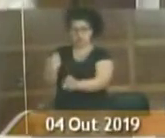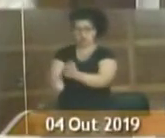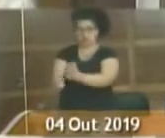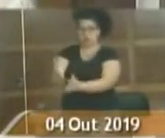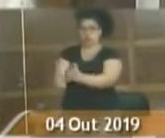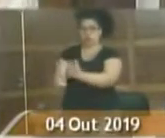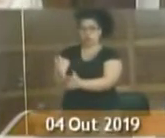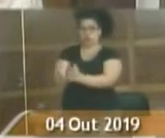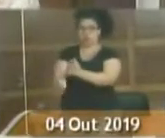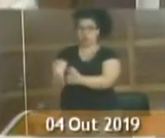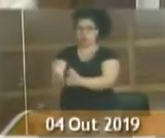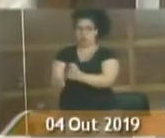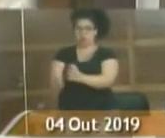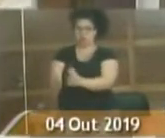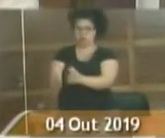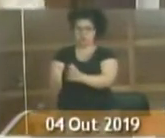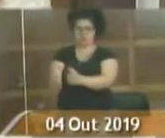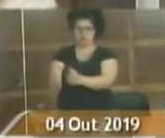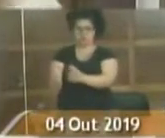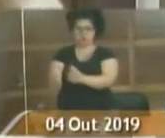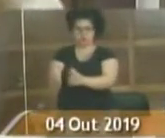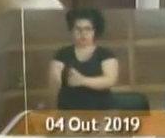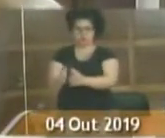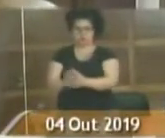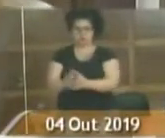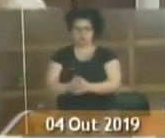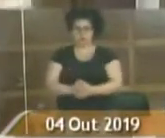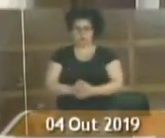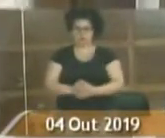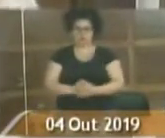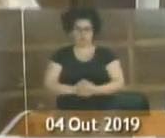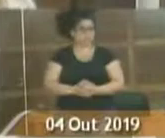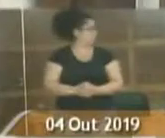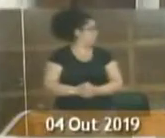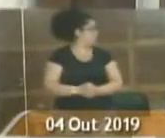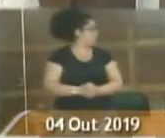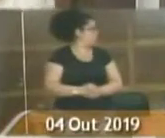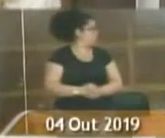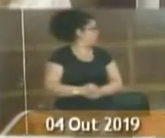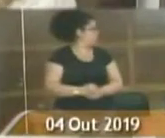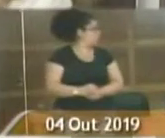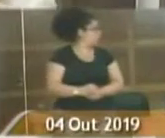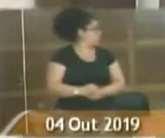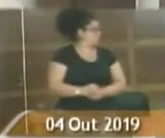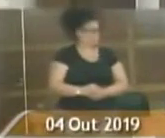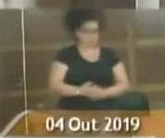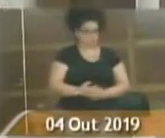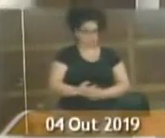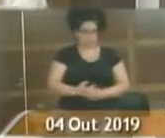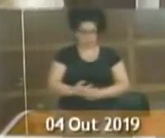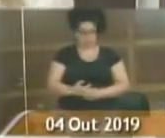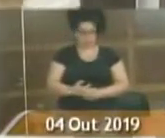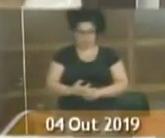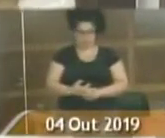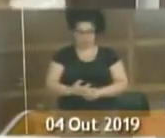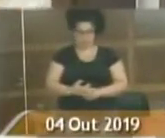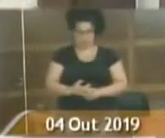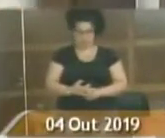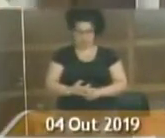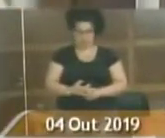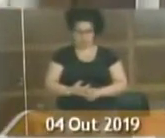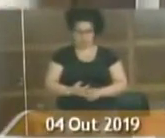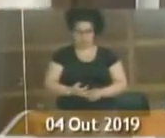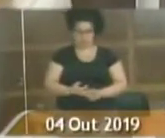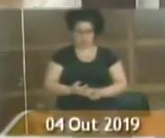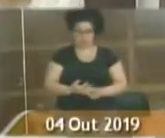tá? Em crematório. Tá, a vereadora Jane vai pedir um crematório animal aqui em Angra também. Está nas indicações. Tá? Já